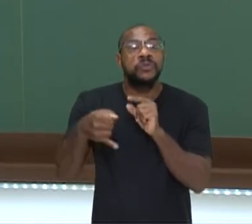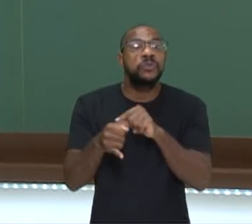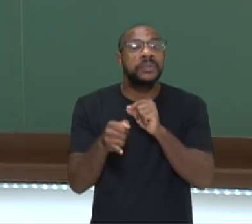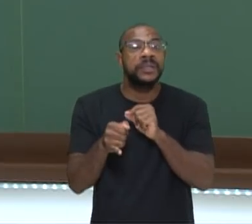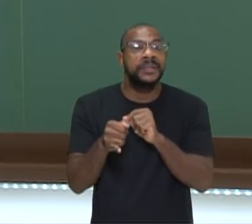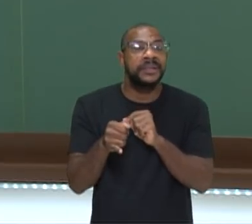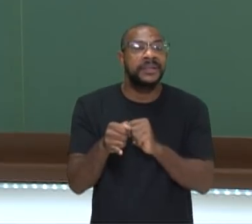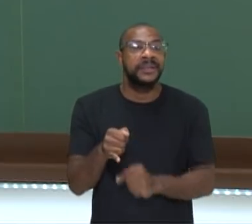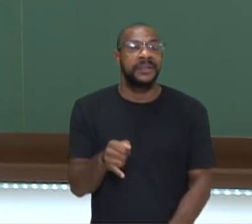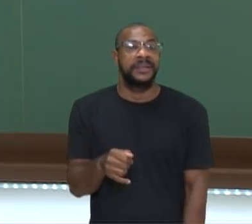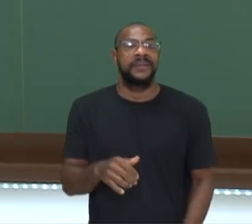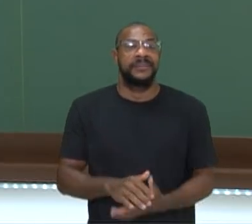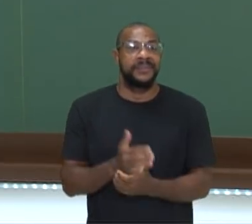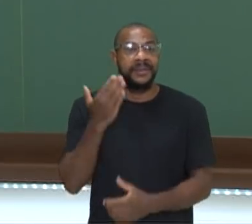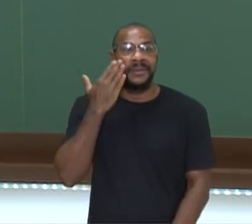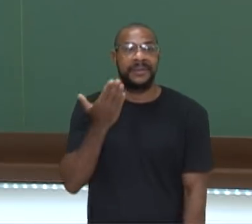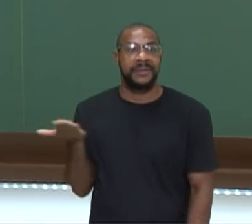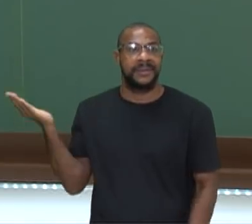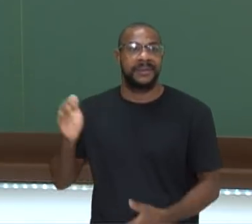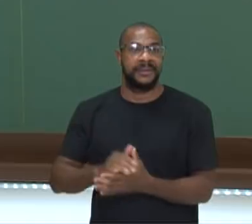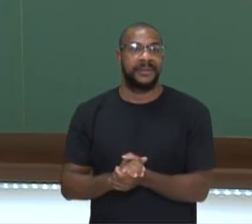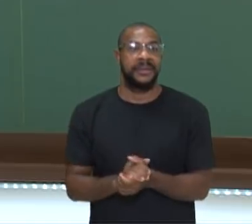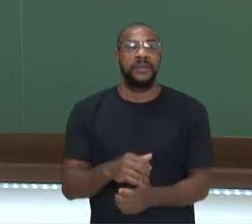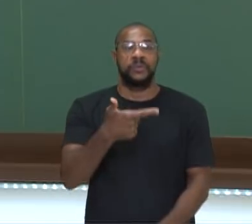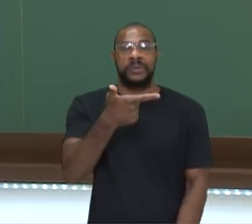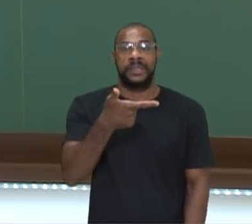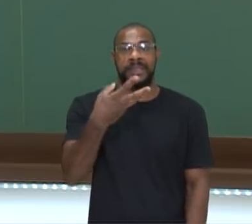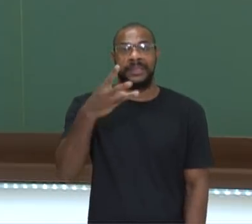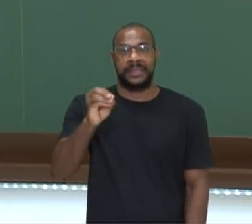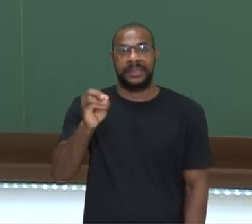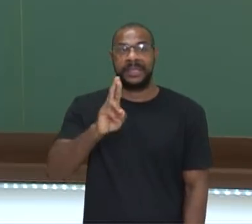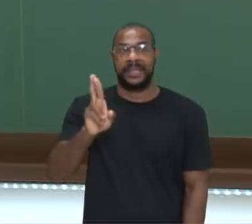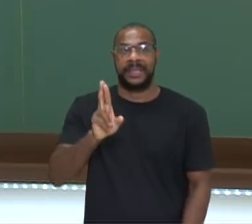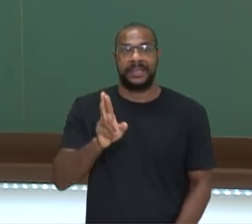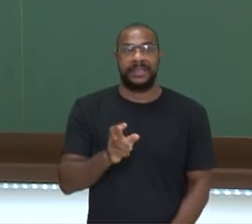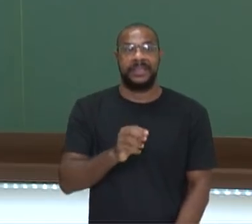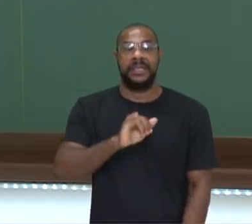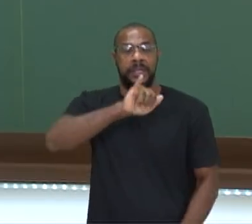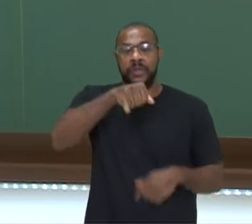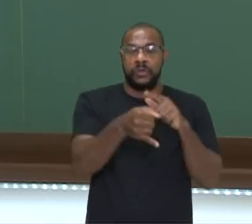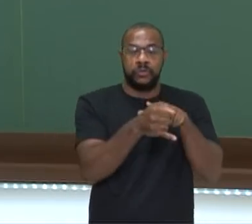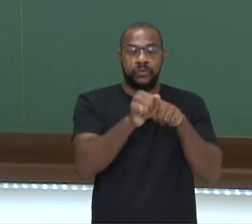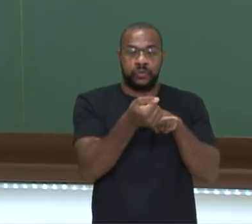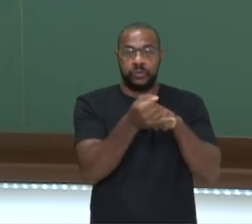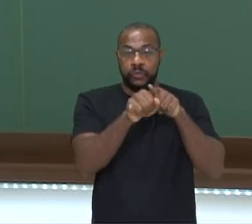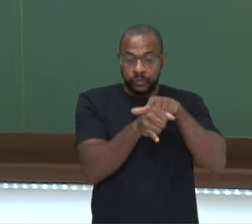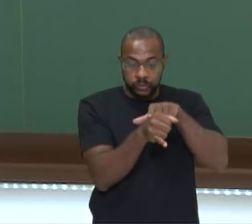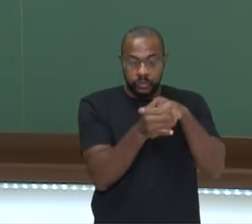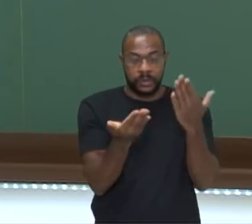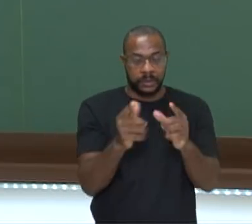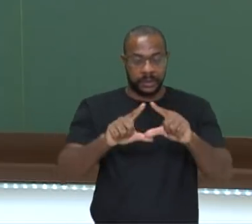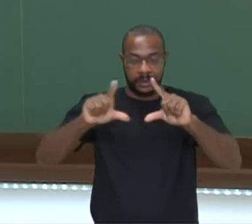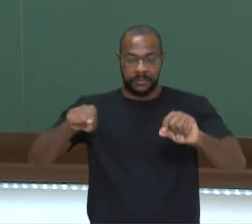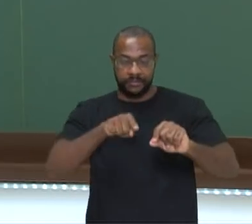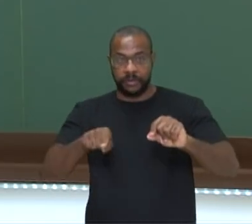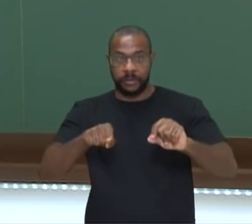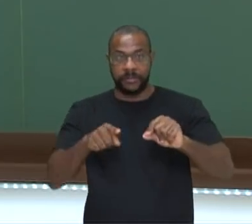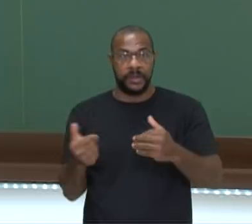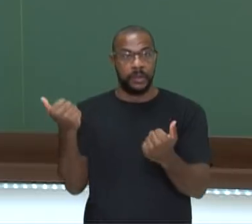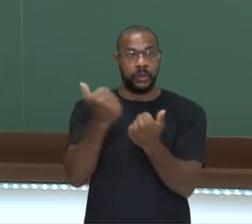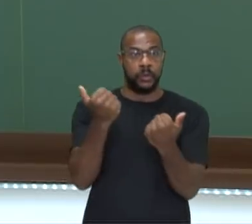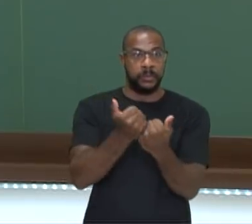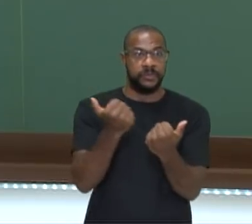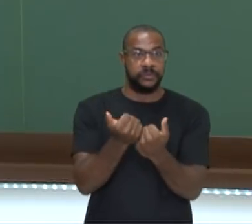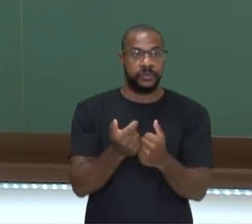empréstimo. Agora, tendo juro, vamos aplicar na fórmula do juro, substituindo 230, o capital,